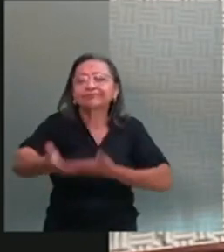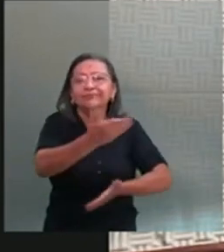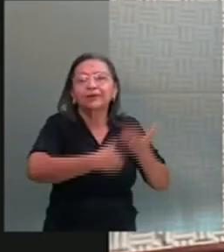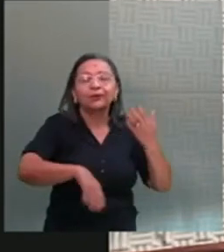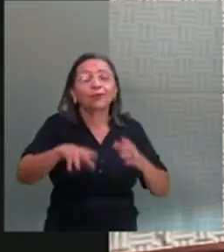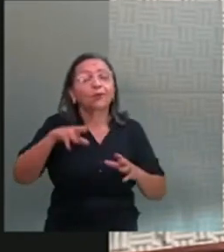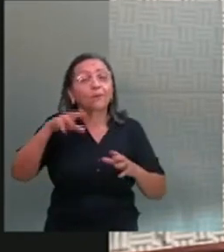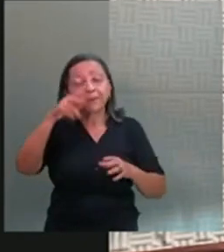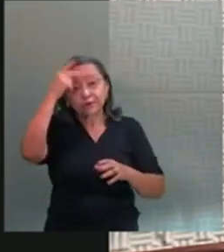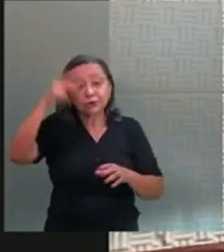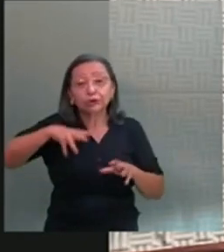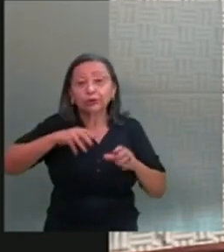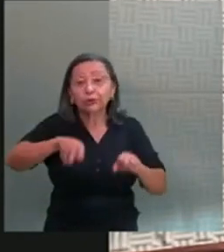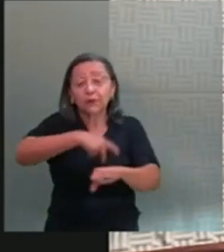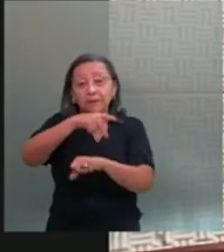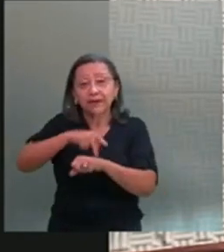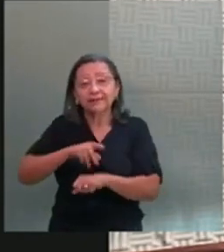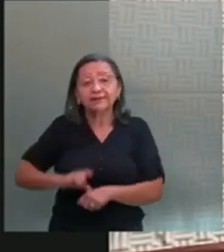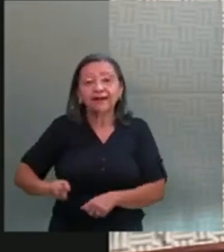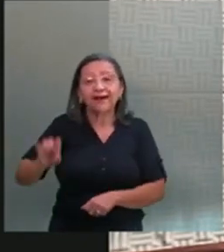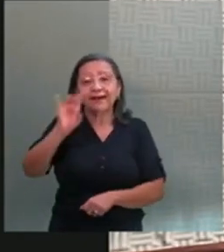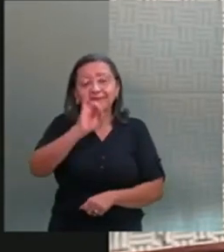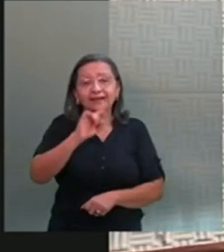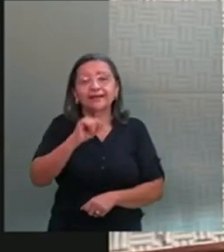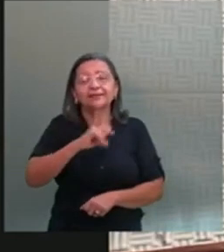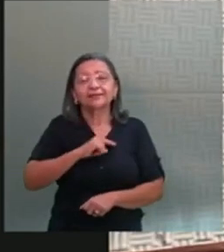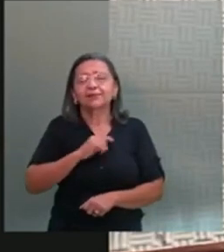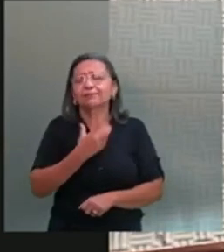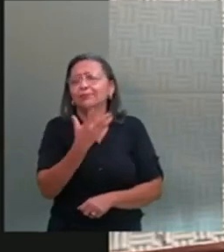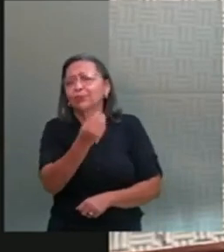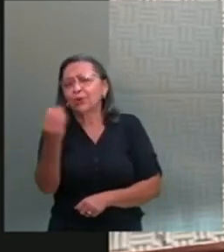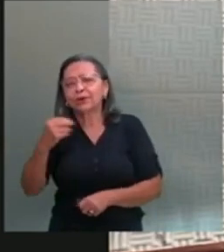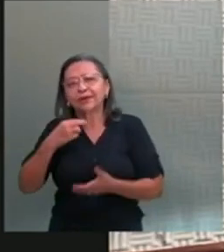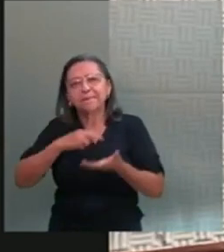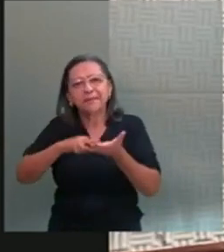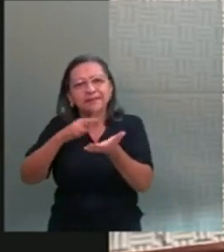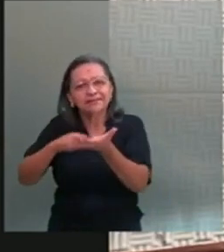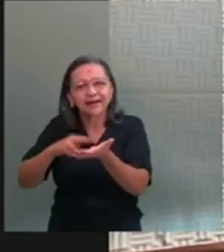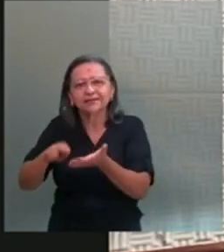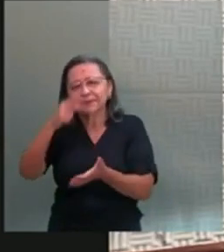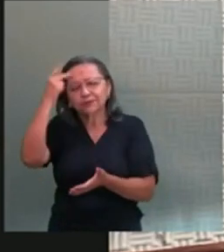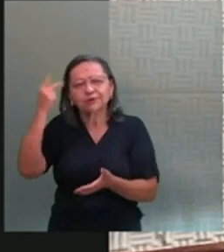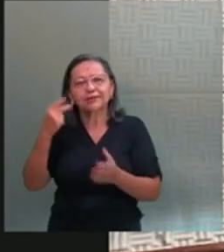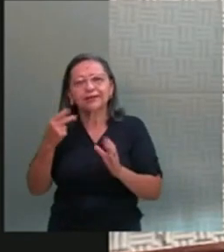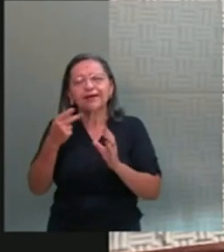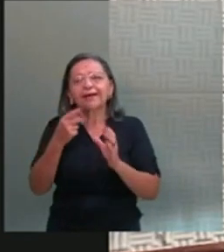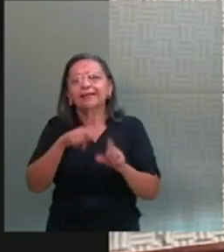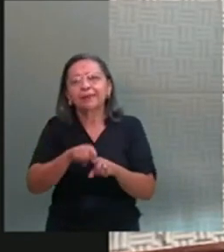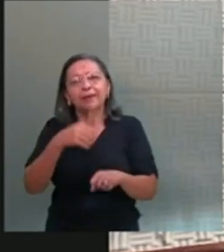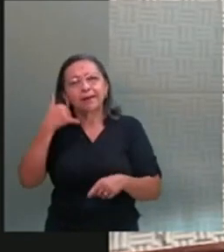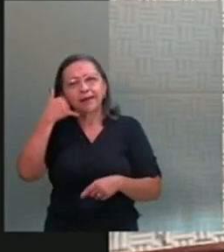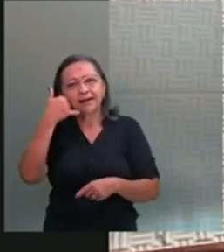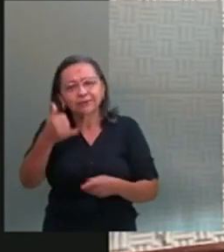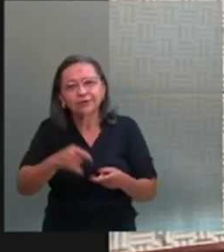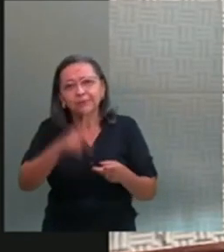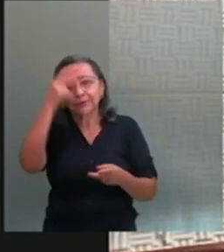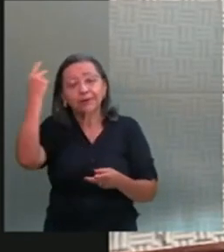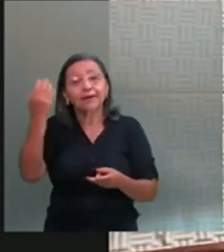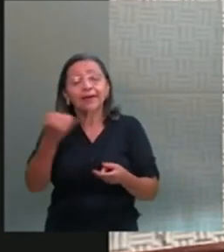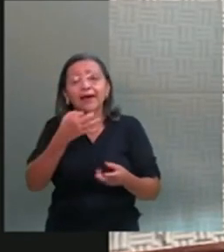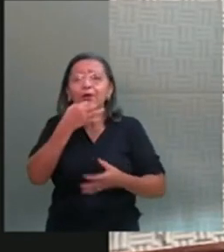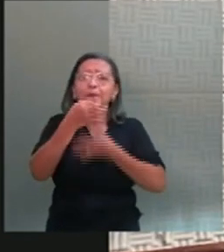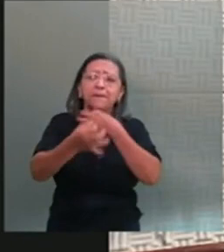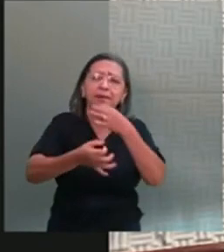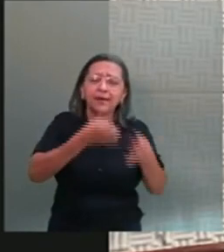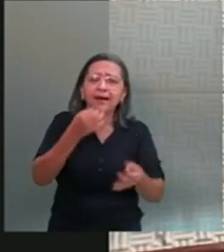o país. A cada edição, são dezenas de mensagens de ouvintes que chegam, telefonemas, de ouvintes que querem